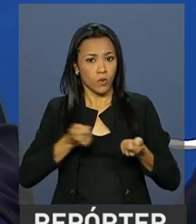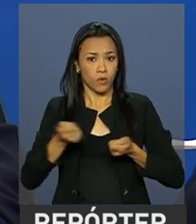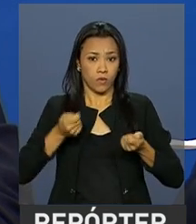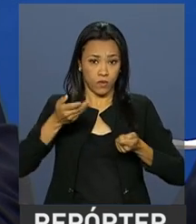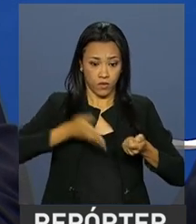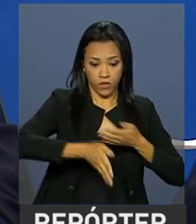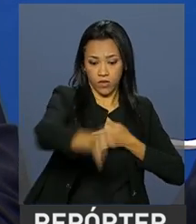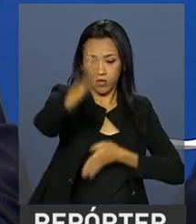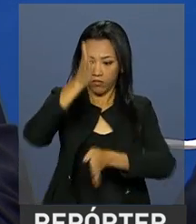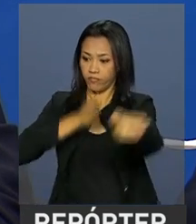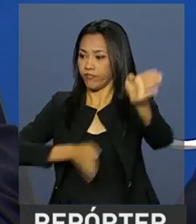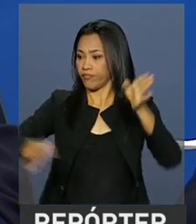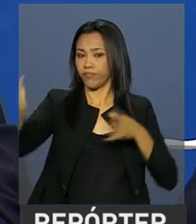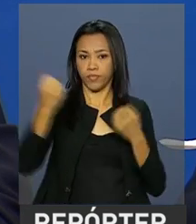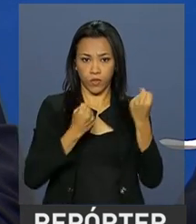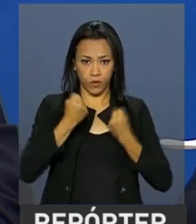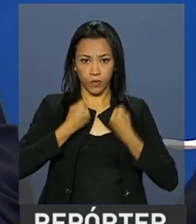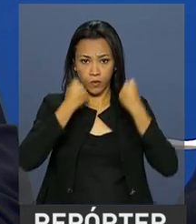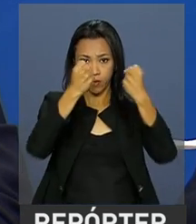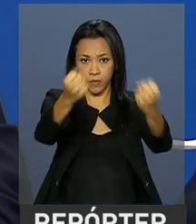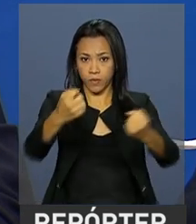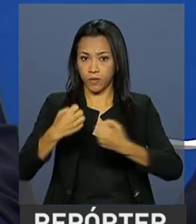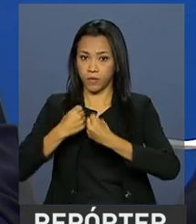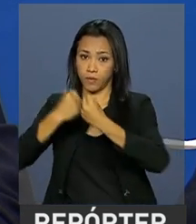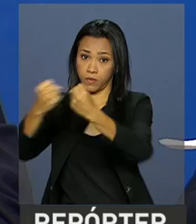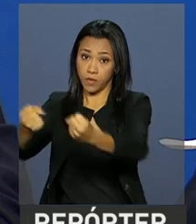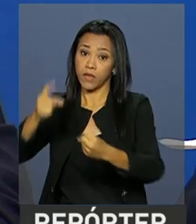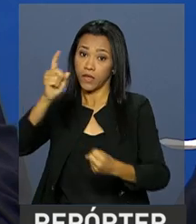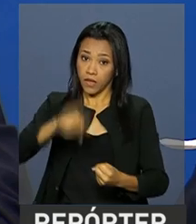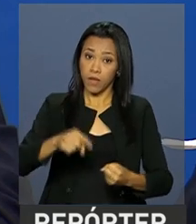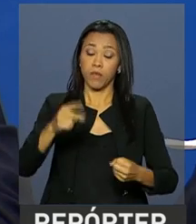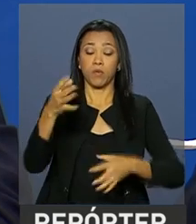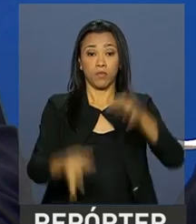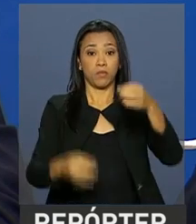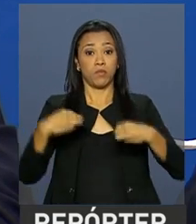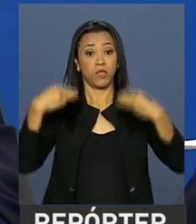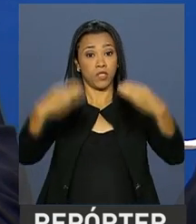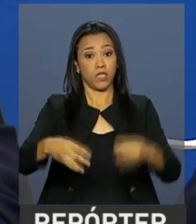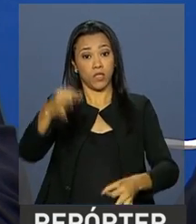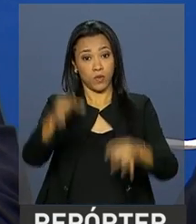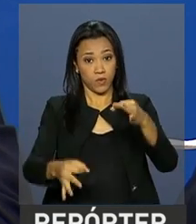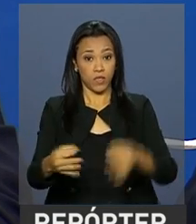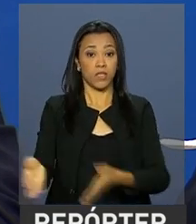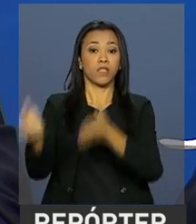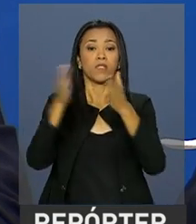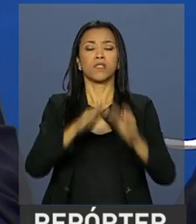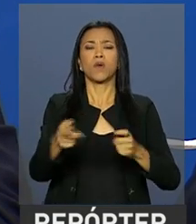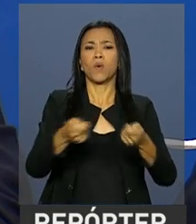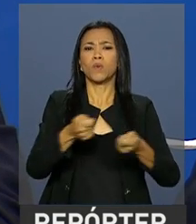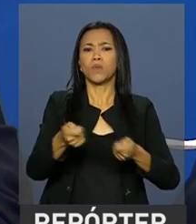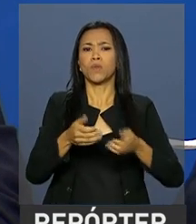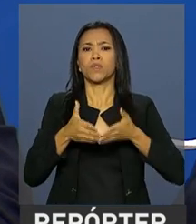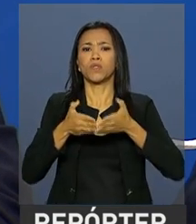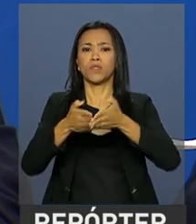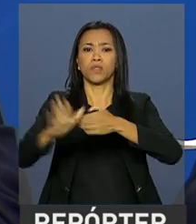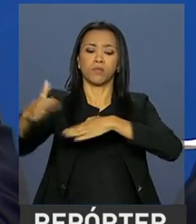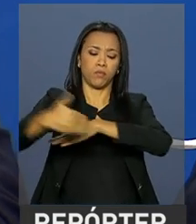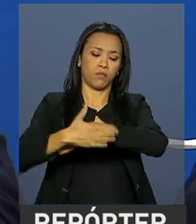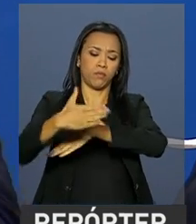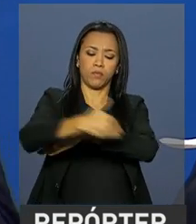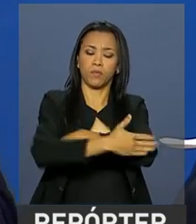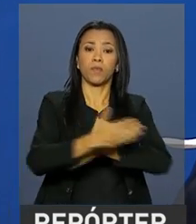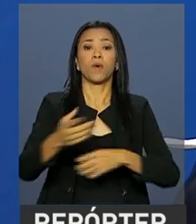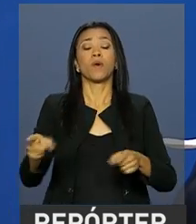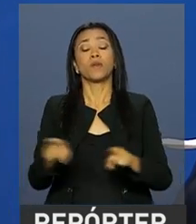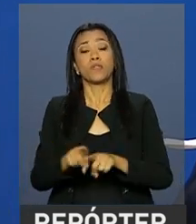federais será intensificado pelo Ministério da Justiça controle de portos terminais de